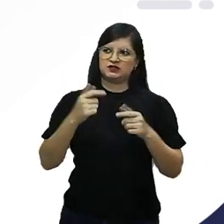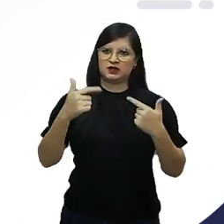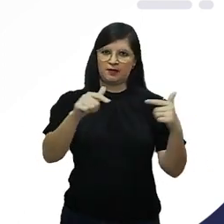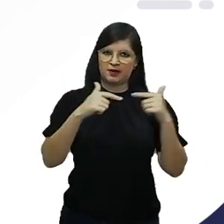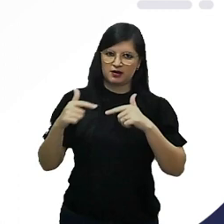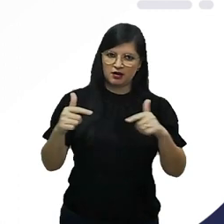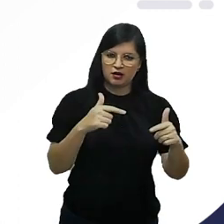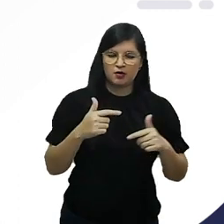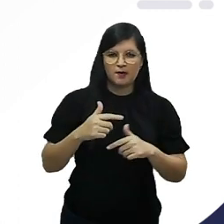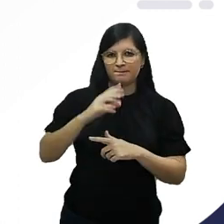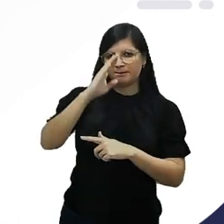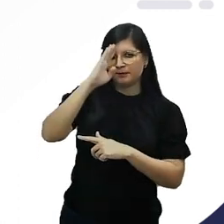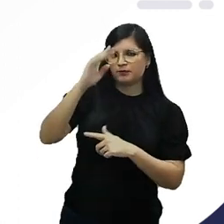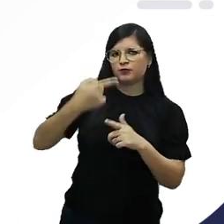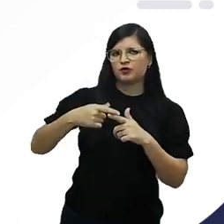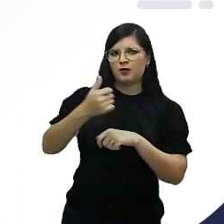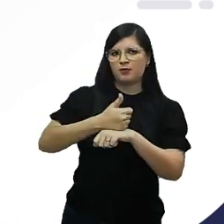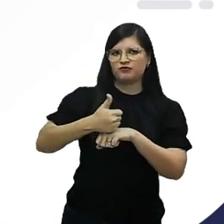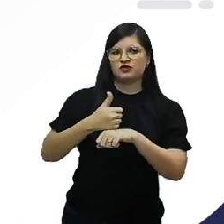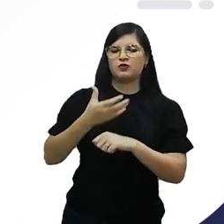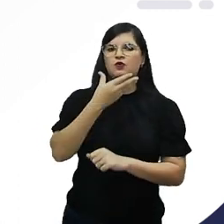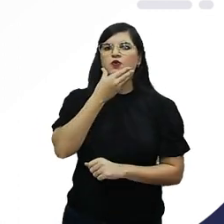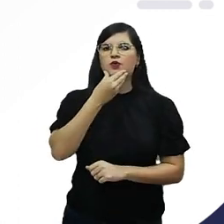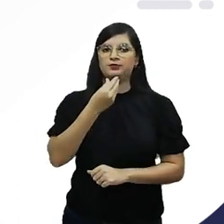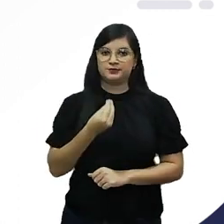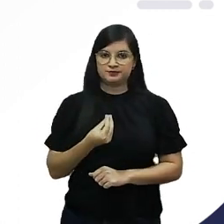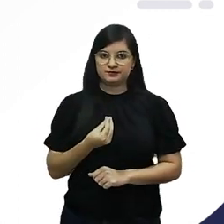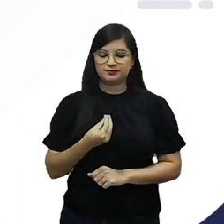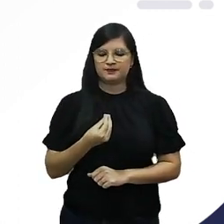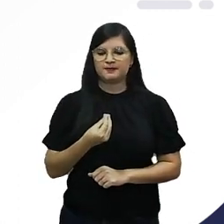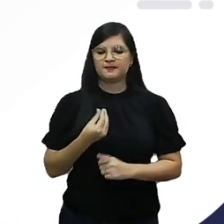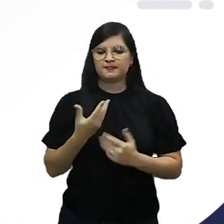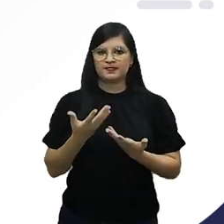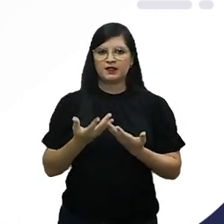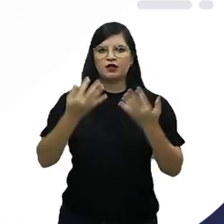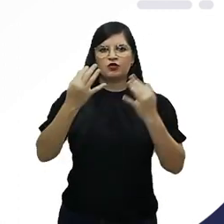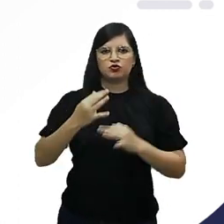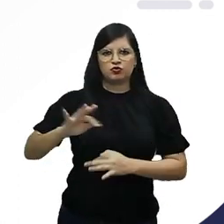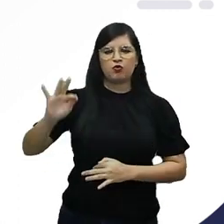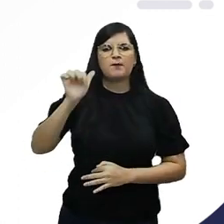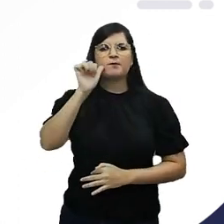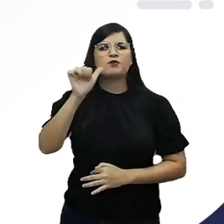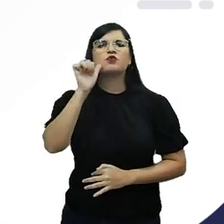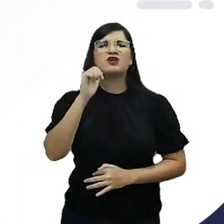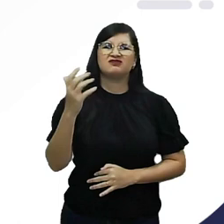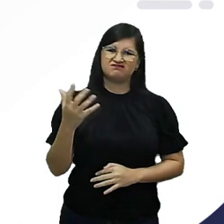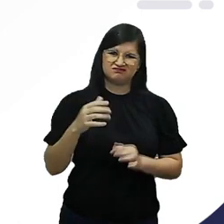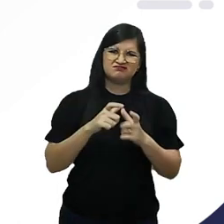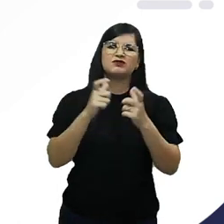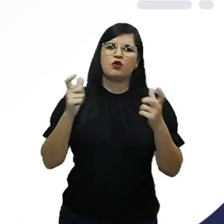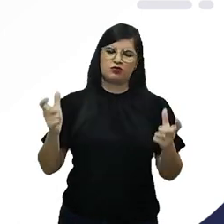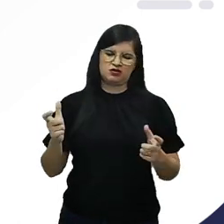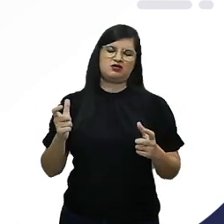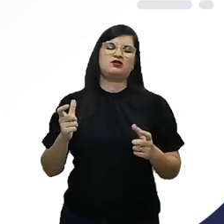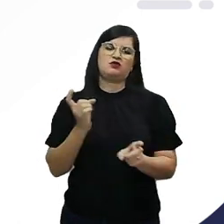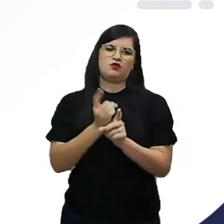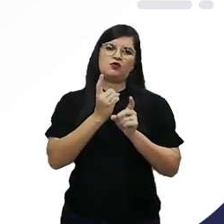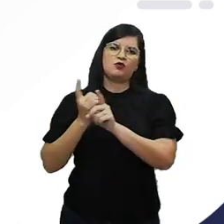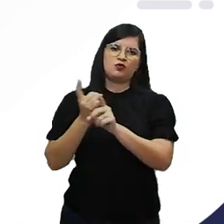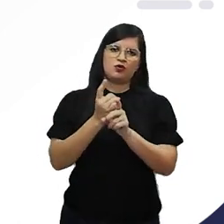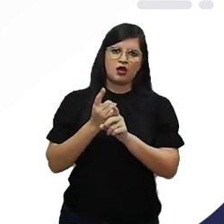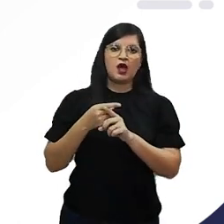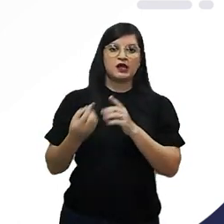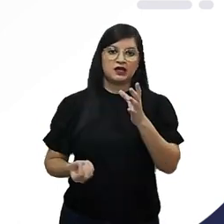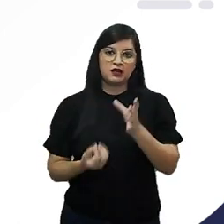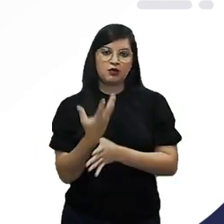quando esses profissionais são homens. Inclusive, gente, essa é uma dor que muitas mulheres vivenciam e que levou diversos